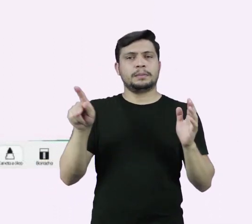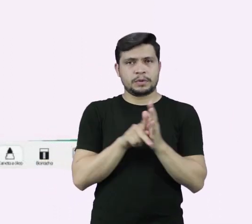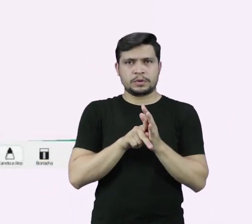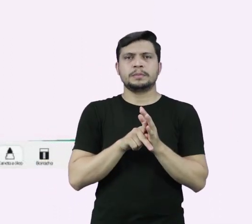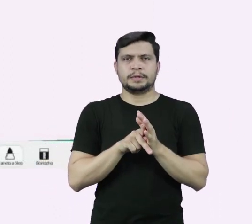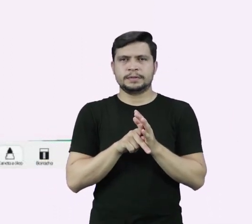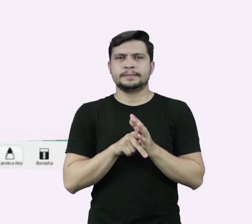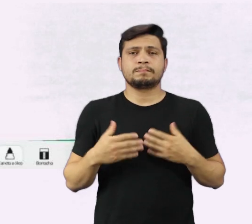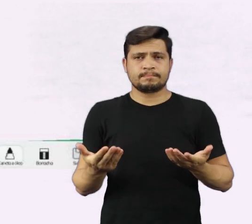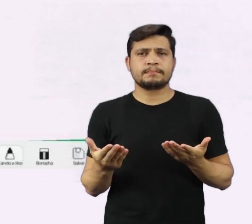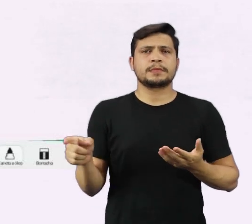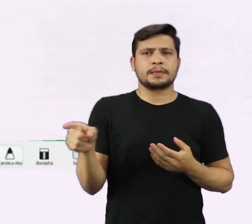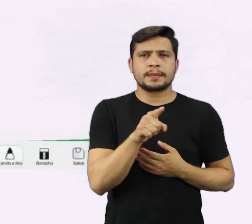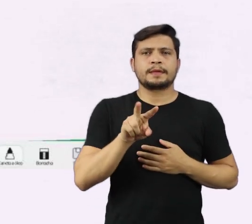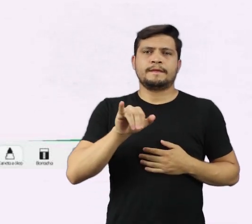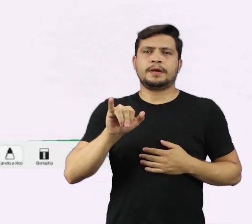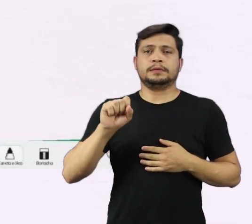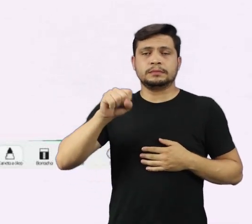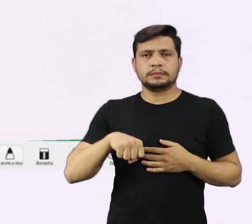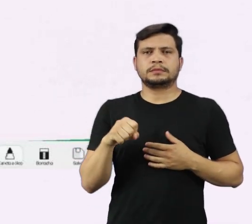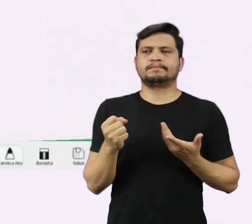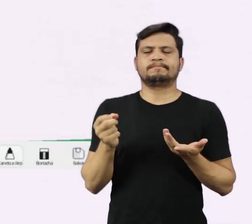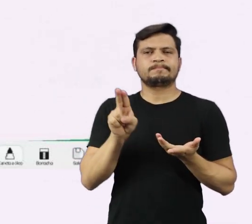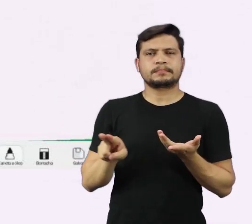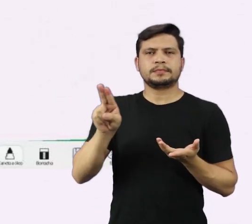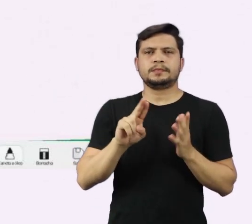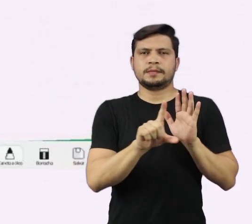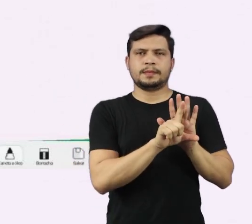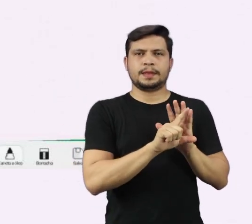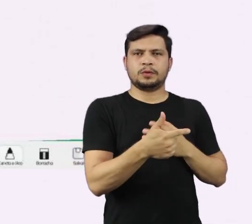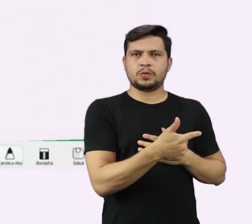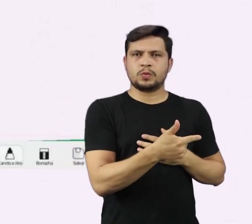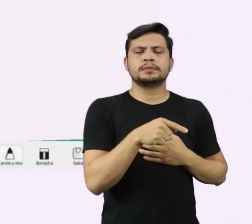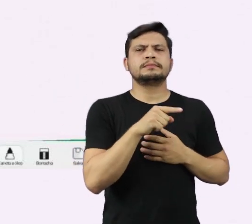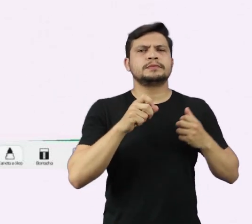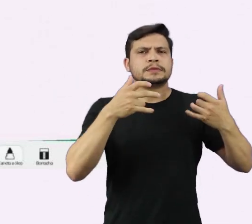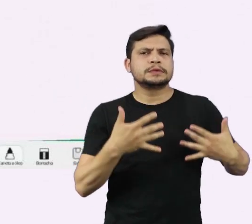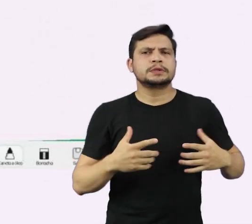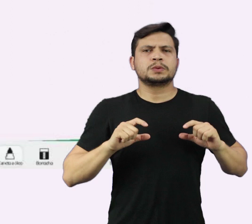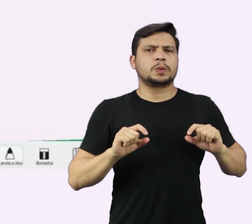basicamente, o que a gente vai fazer aqui? Nós vamos aplicar diretamente a segunda